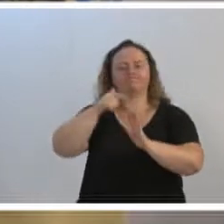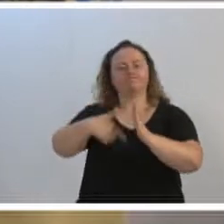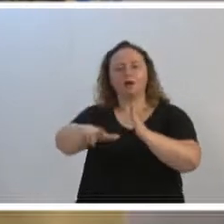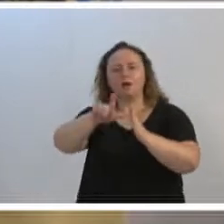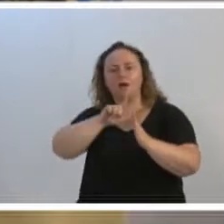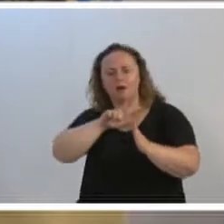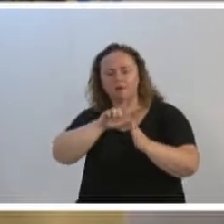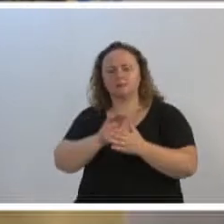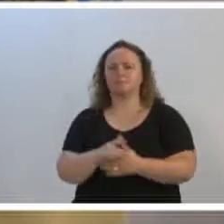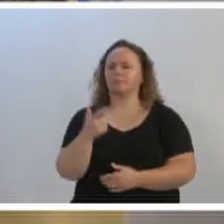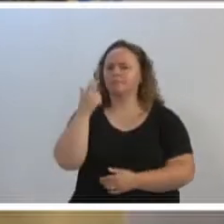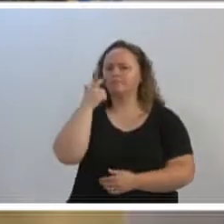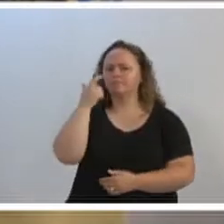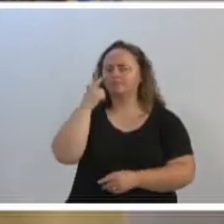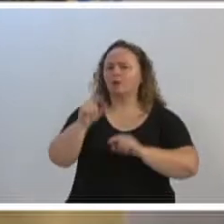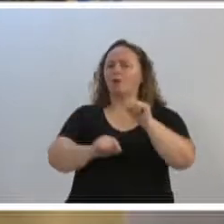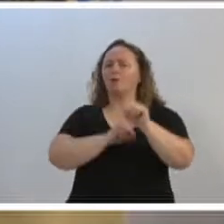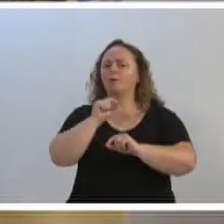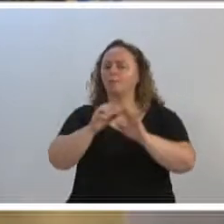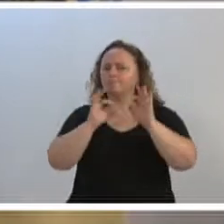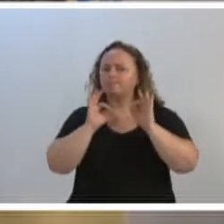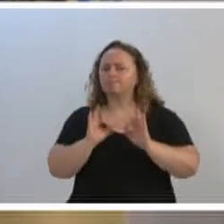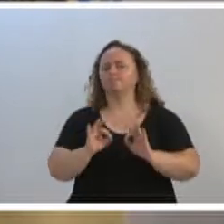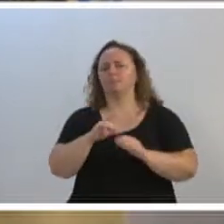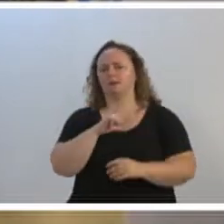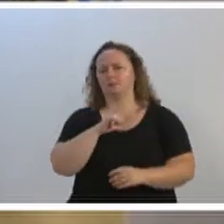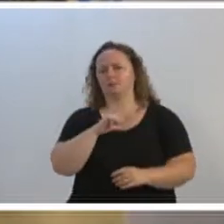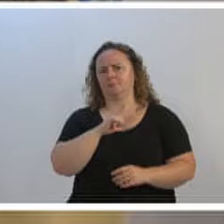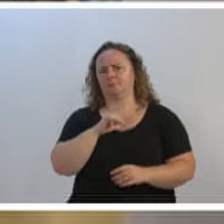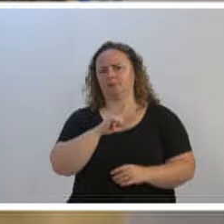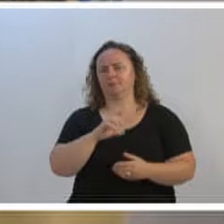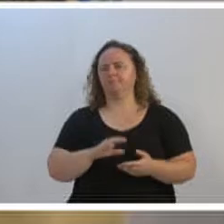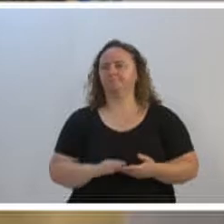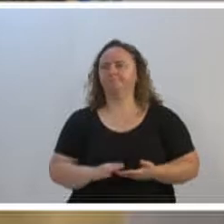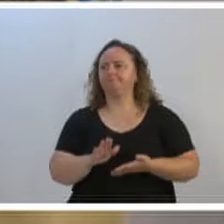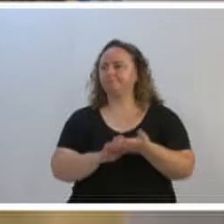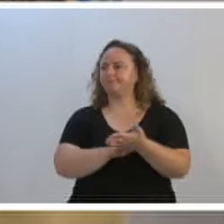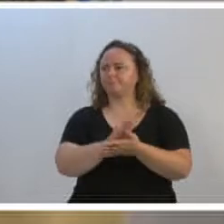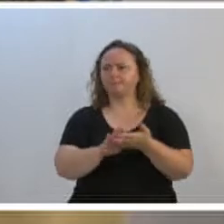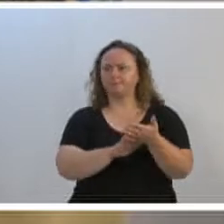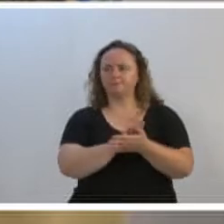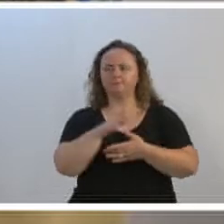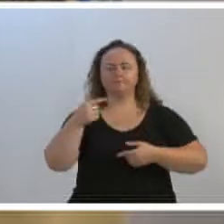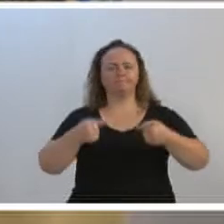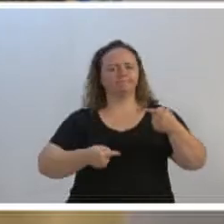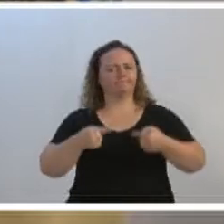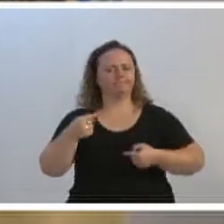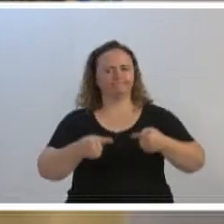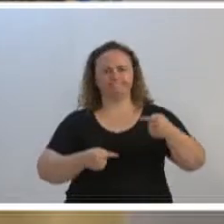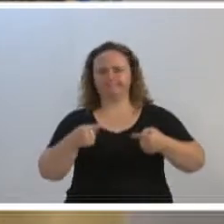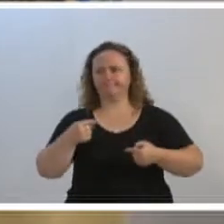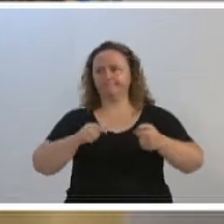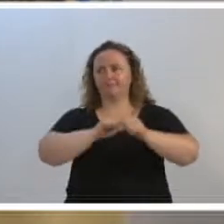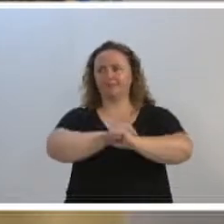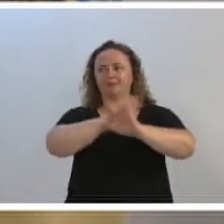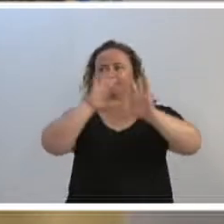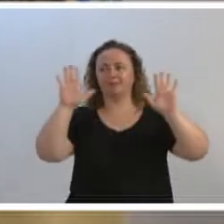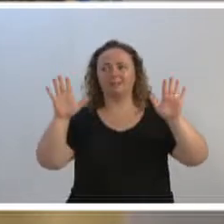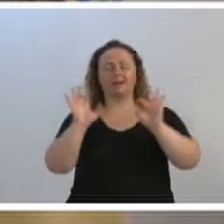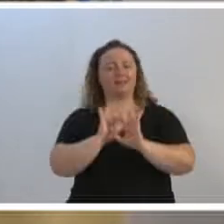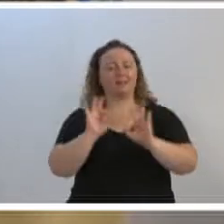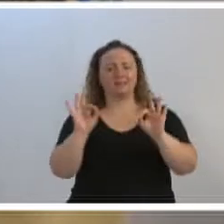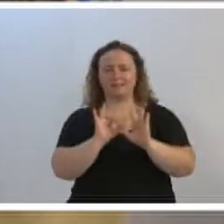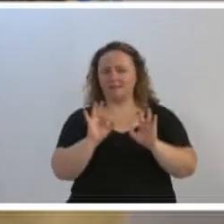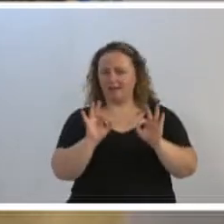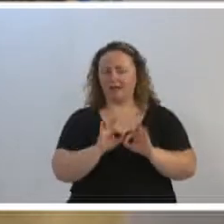alternativa diante do exposto, porque não houve o debate, não teve esclarecimento suficiente para